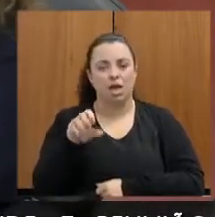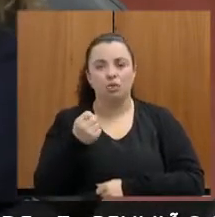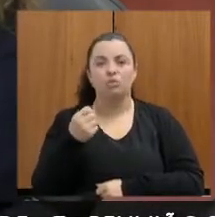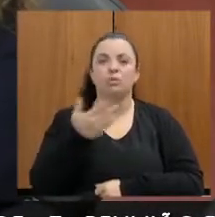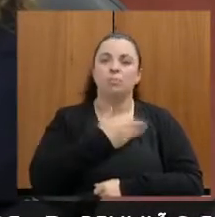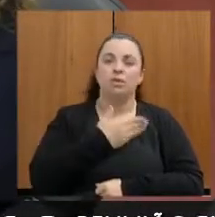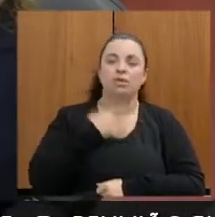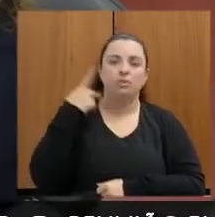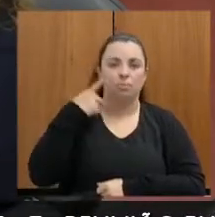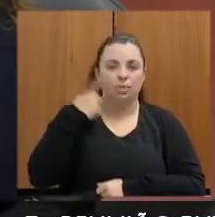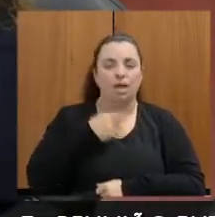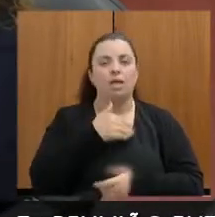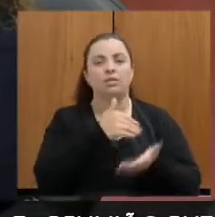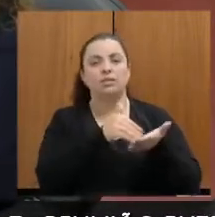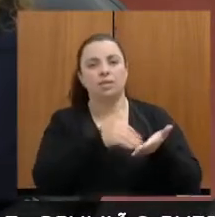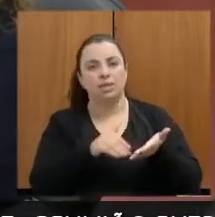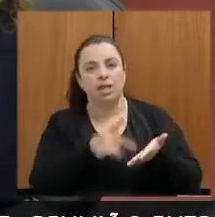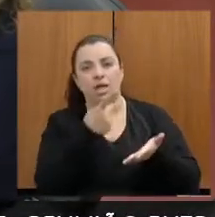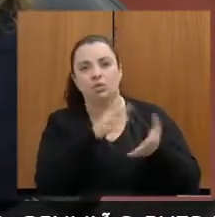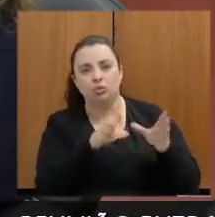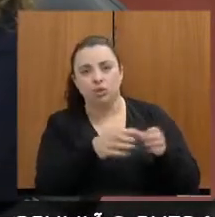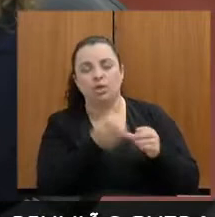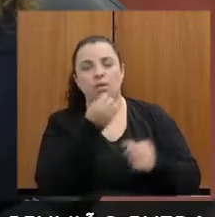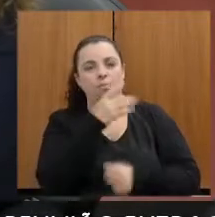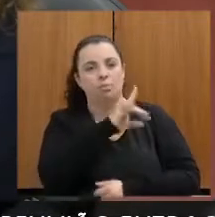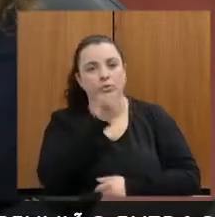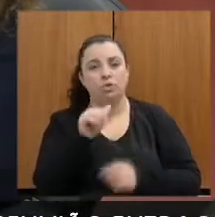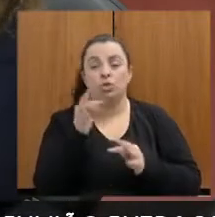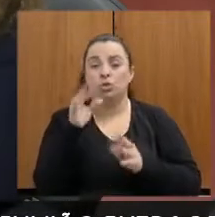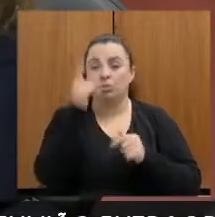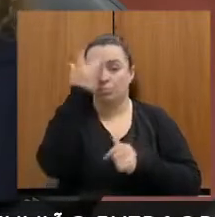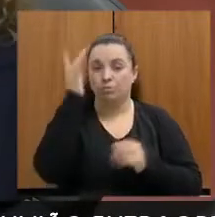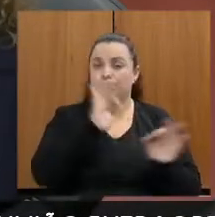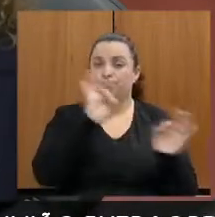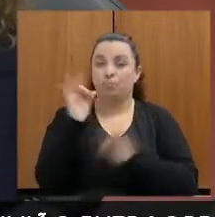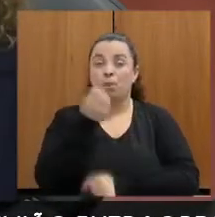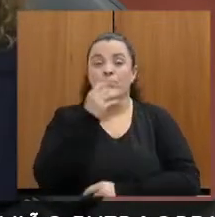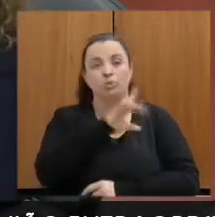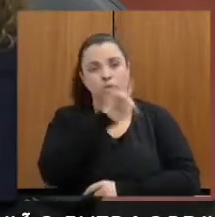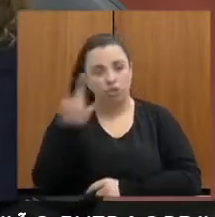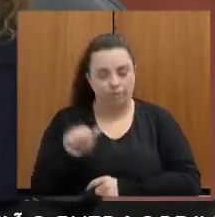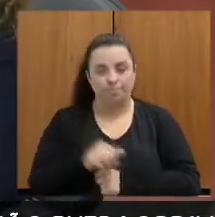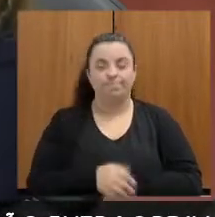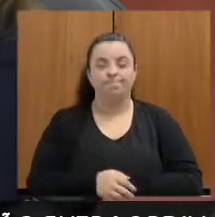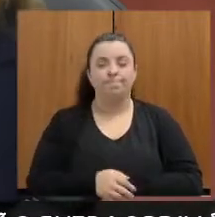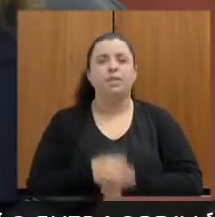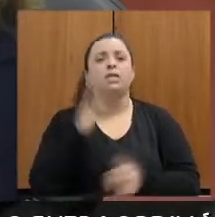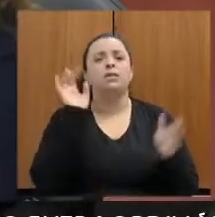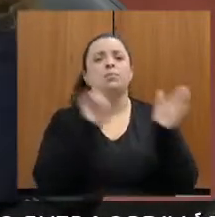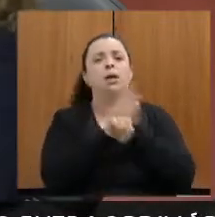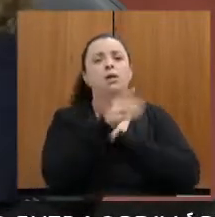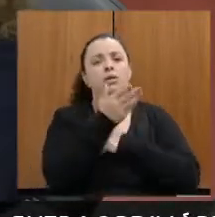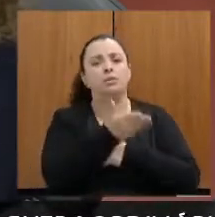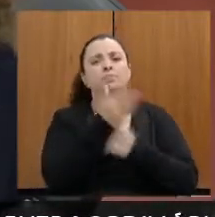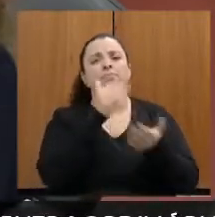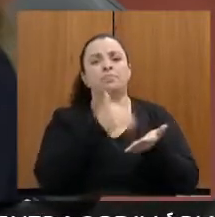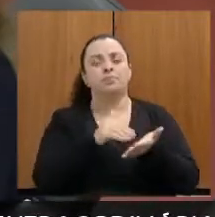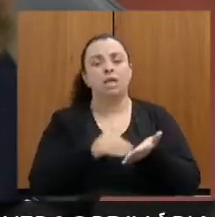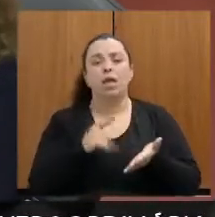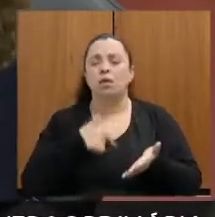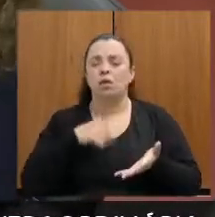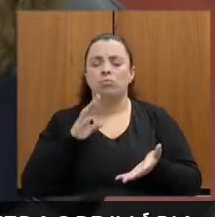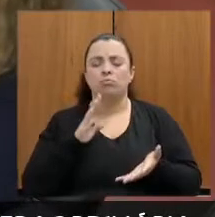deputados secretário Fábio toda a equipe e todos que nos acompanham aqui secretário você bem